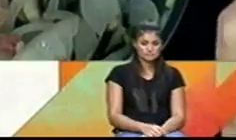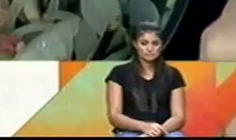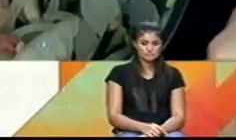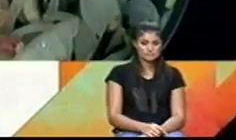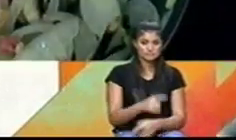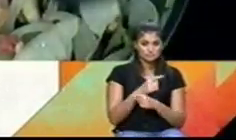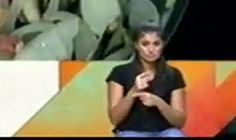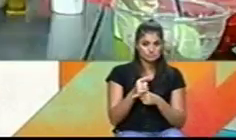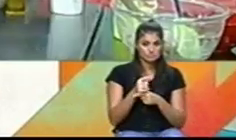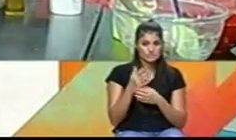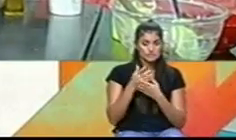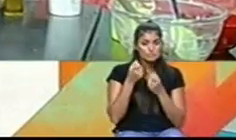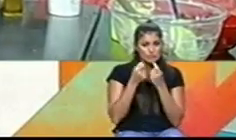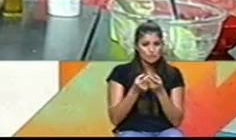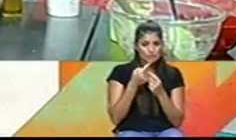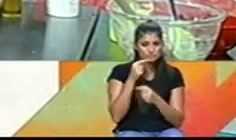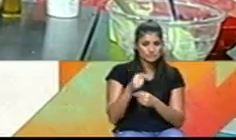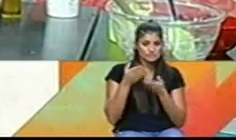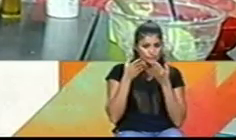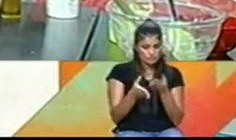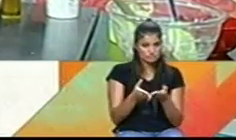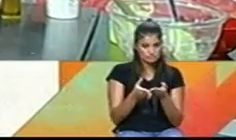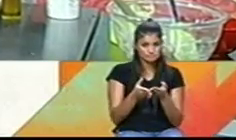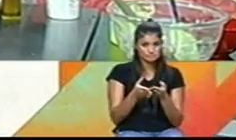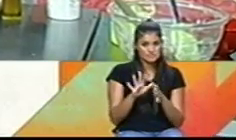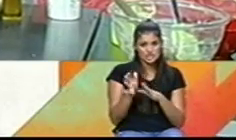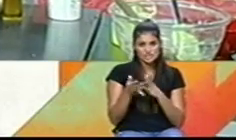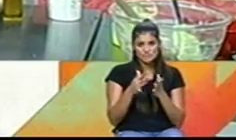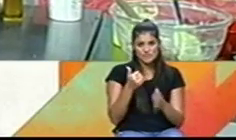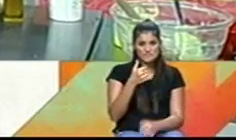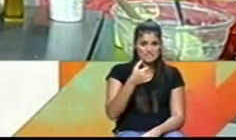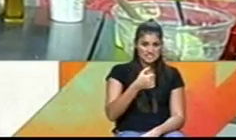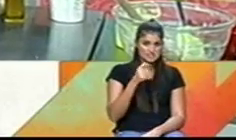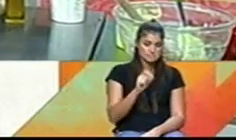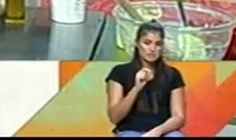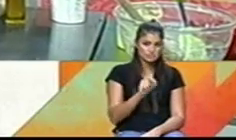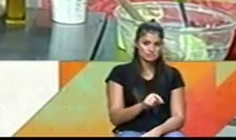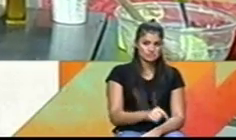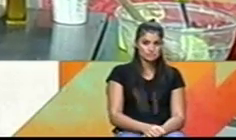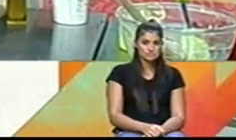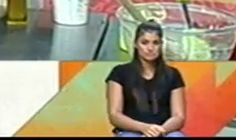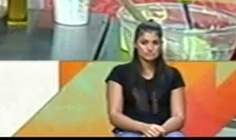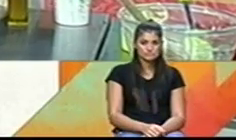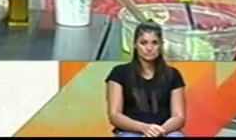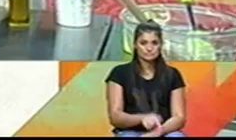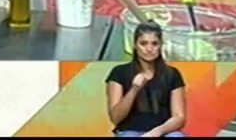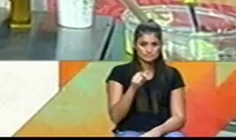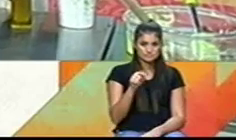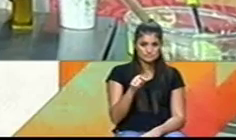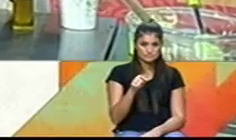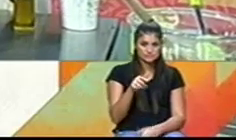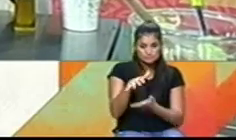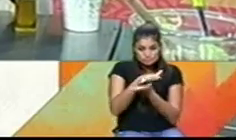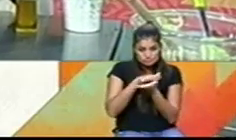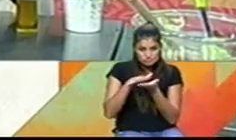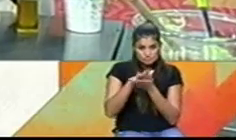sim, é só sim. Levar mais um pedacinho ao forno. Vamos voltar a levá-la ao forno cerca de mais 25 minutos, Sónia, está bem? Já com esta cobertura,